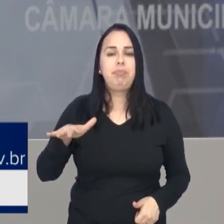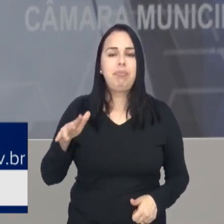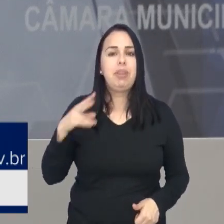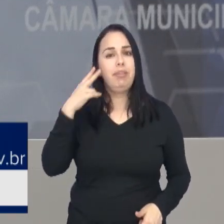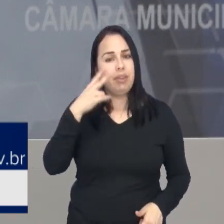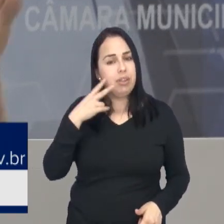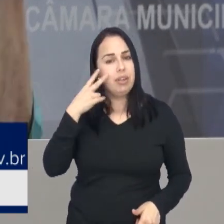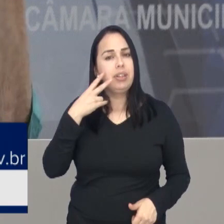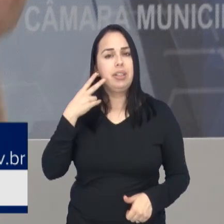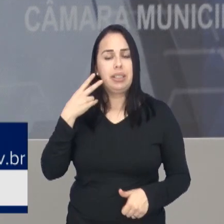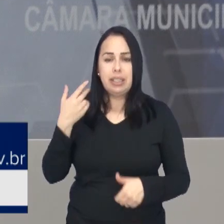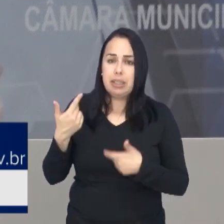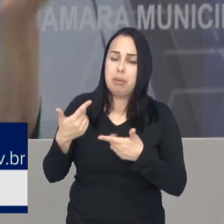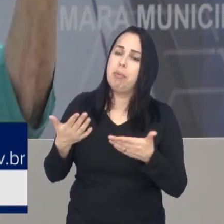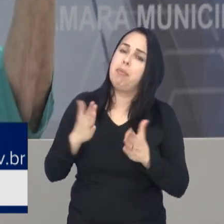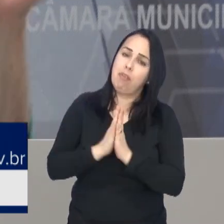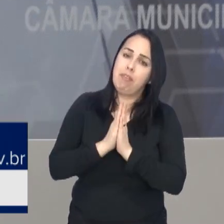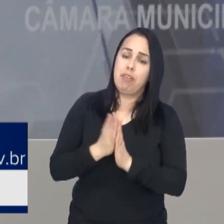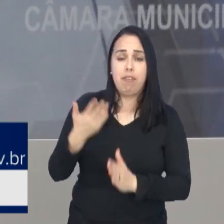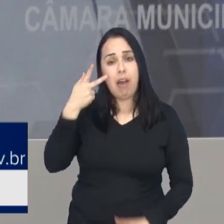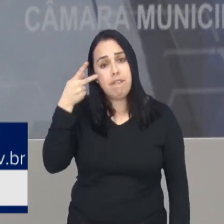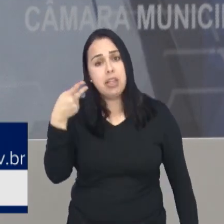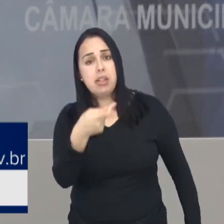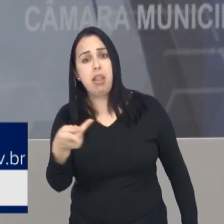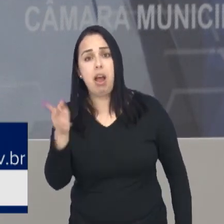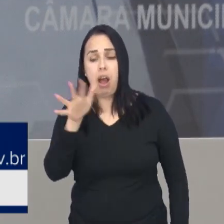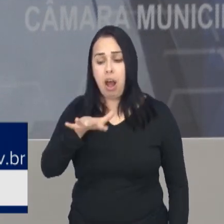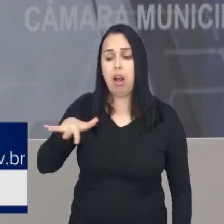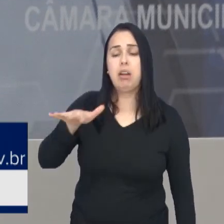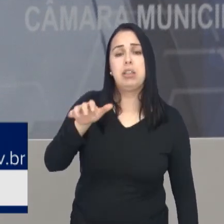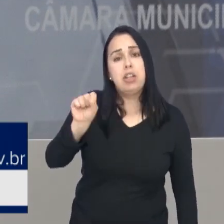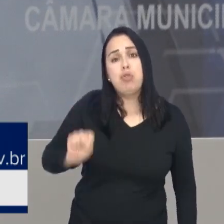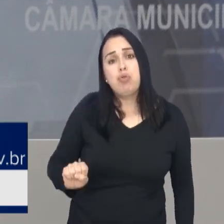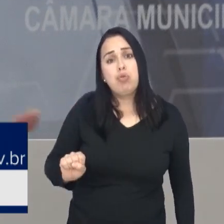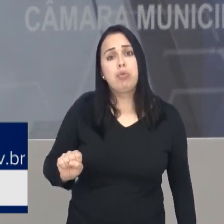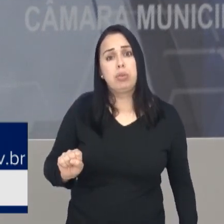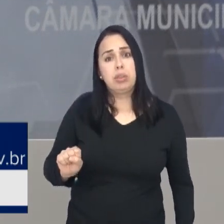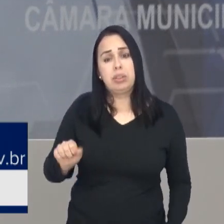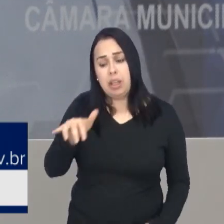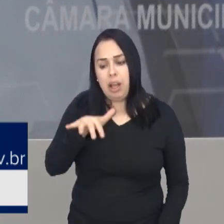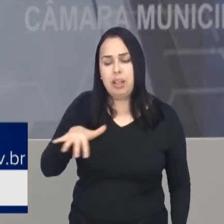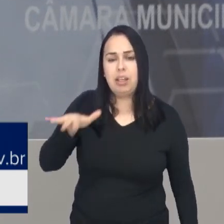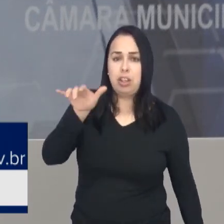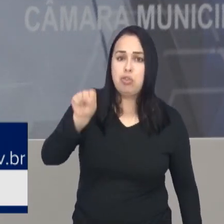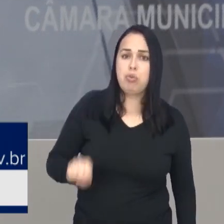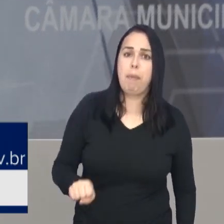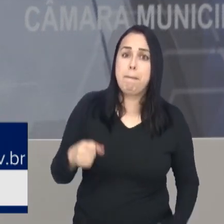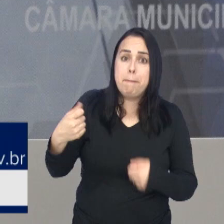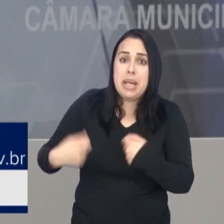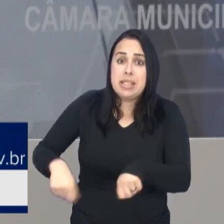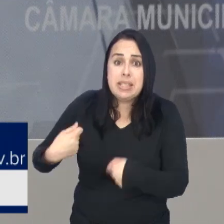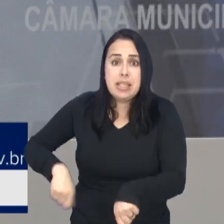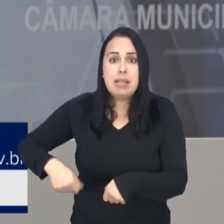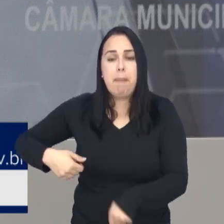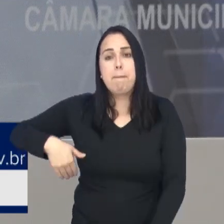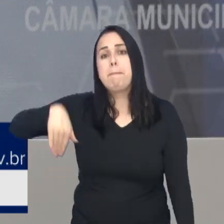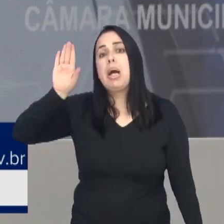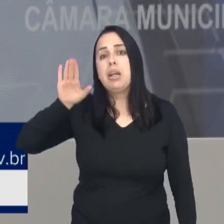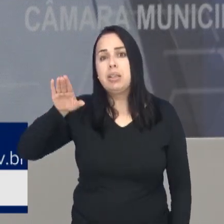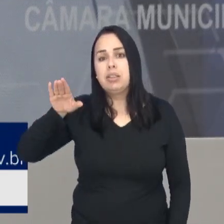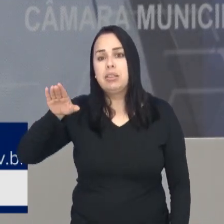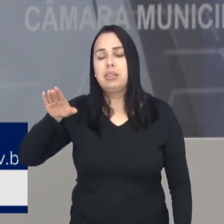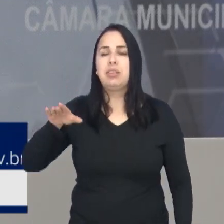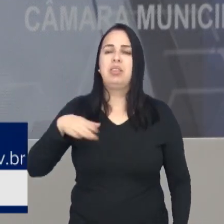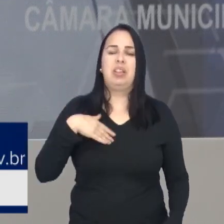lá. Por favor, vereadores, vão lá ver a região sul. A região sul está precisando muito mais do que